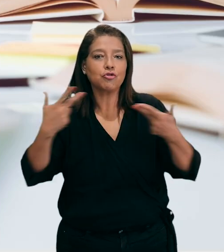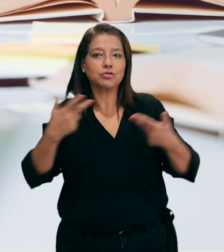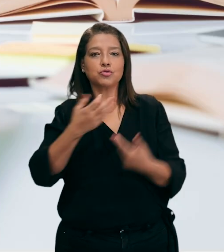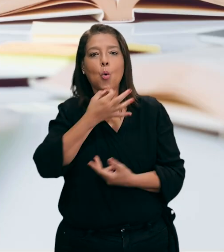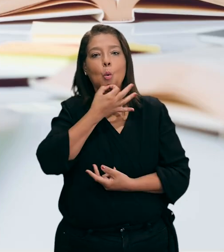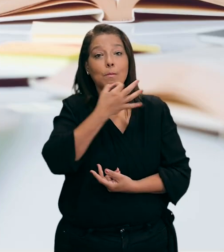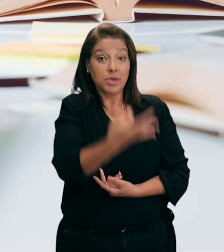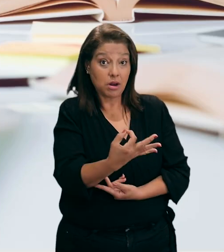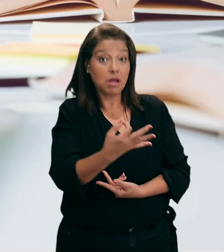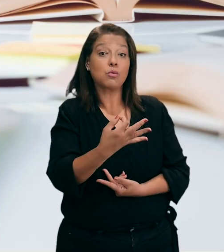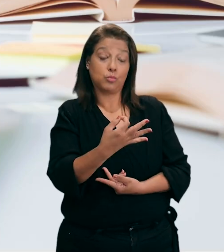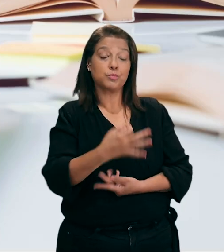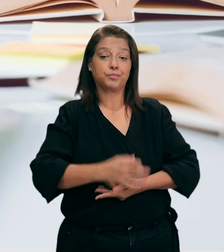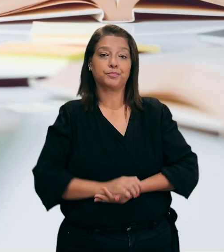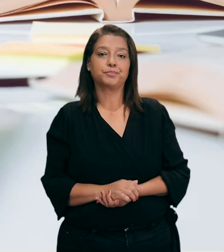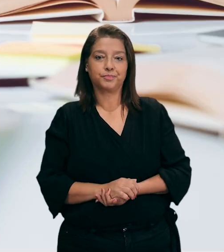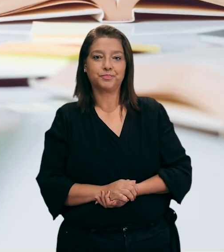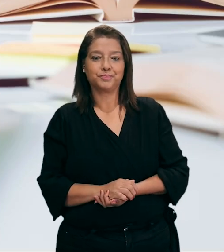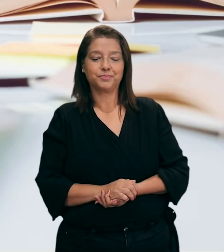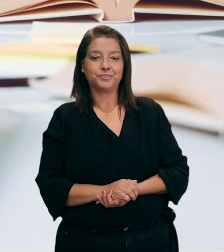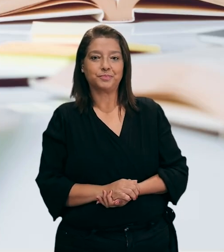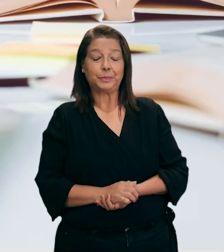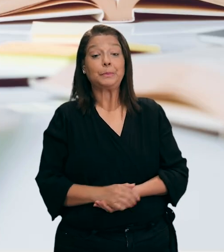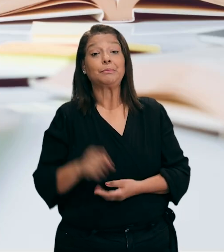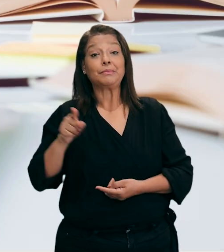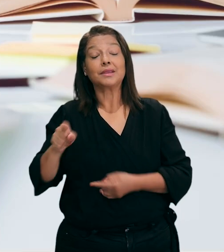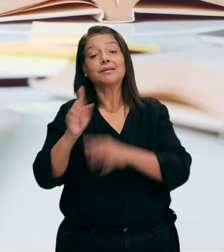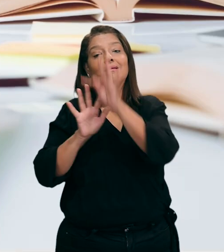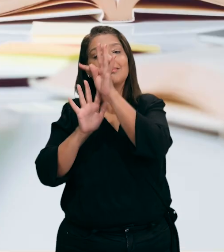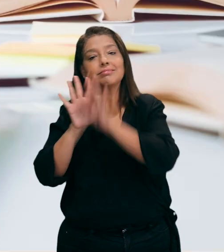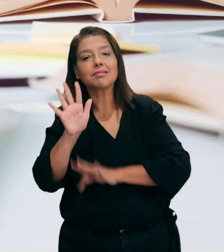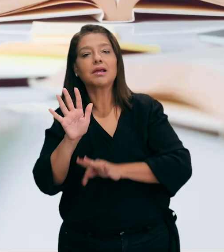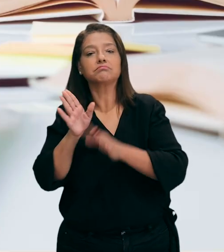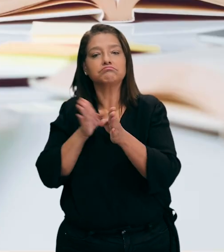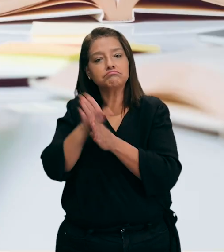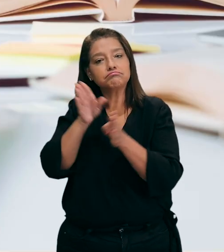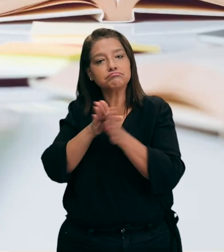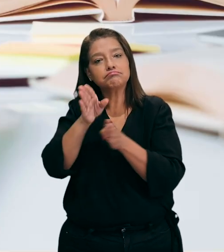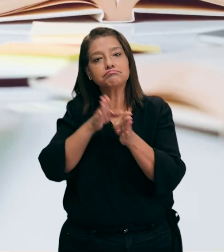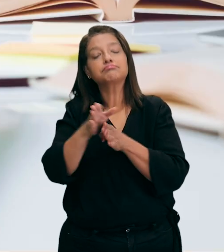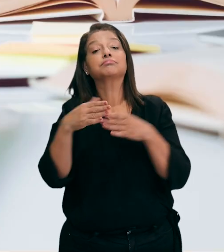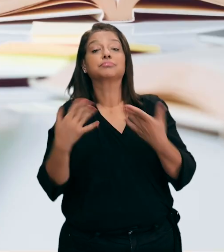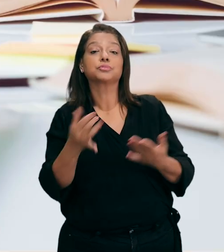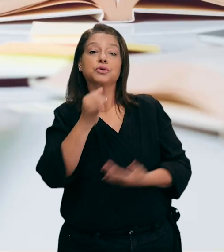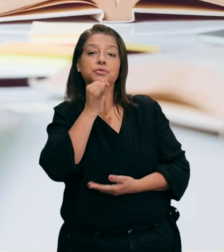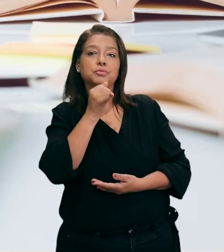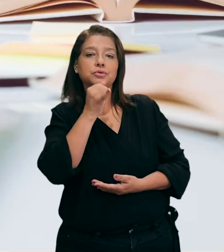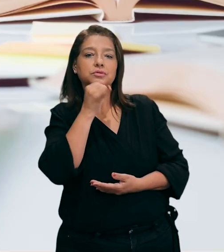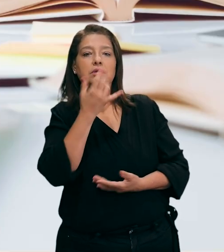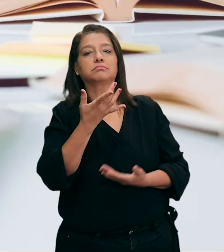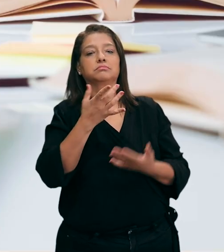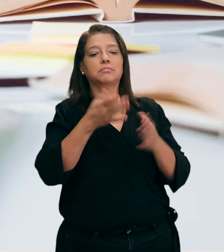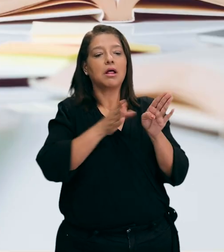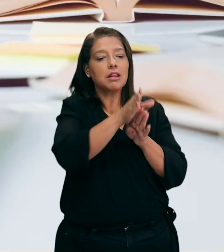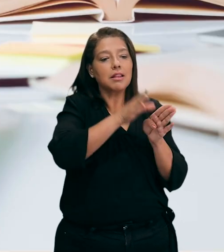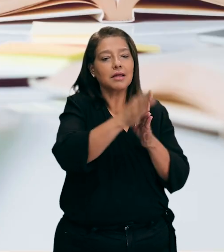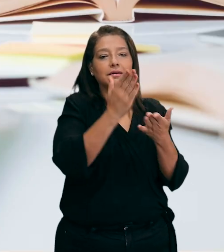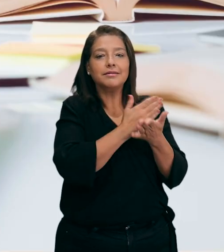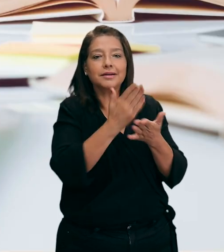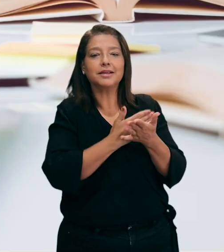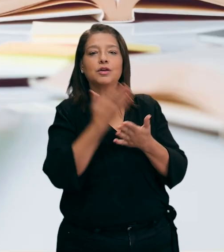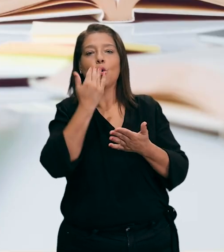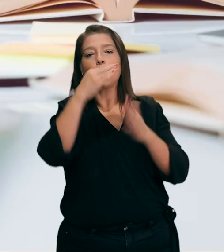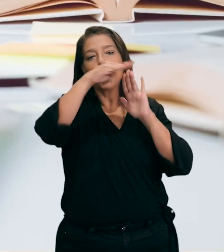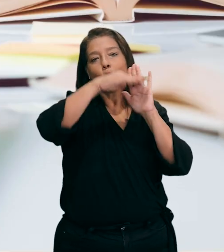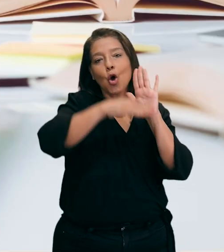opinião. Os textos instrucionais, como manuais, receitas e